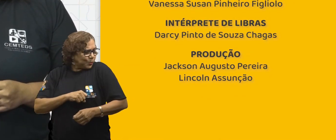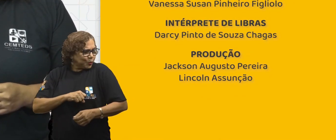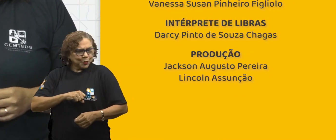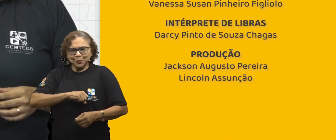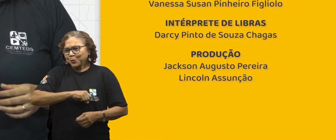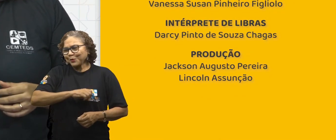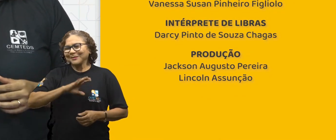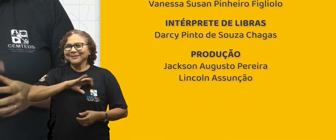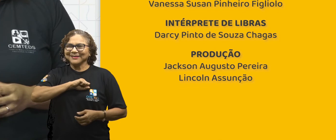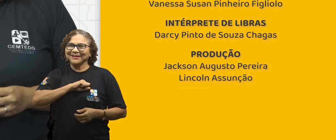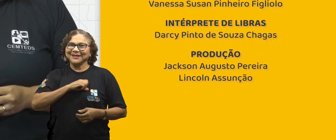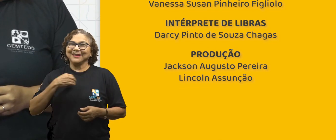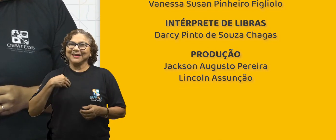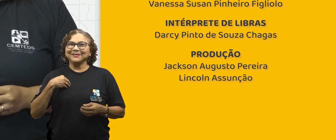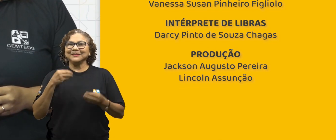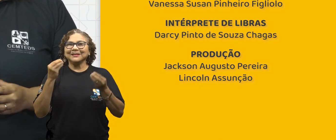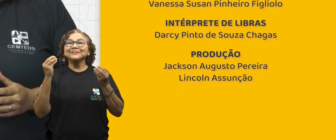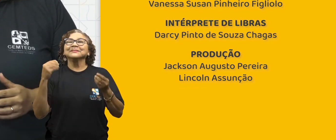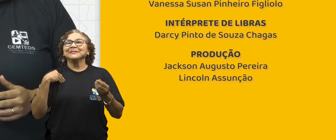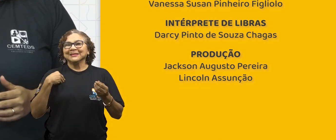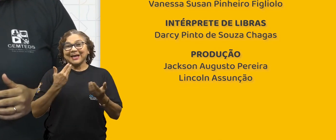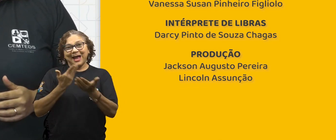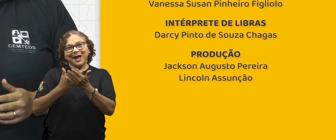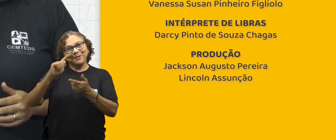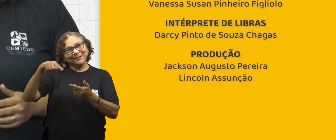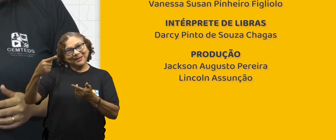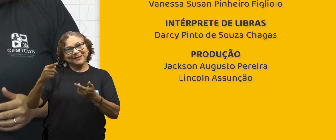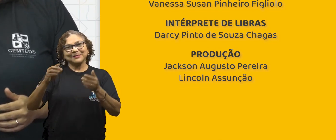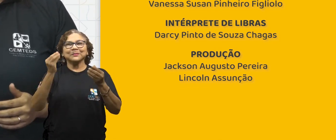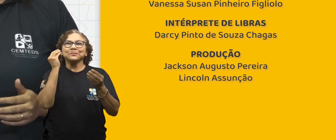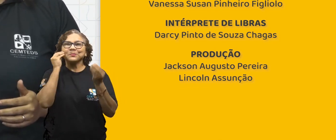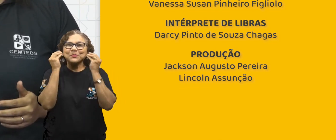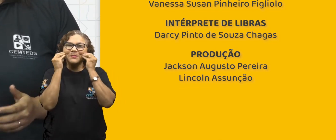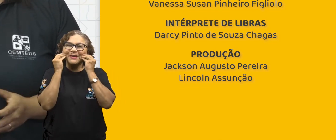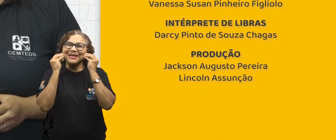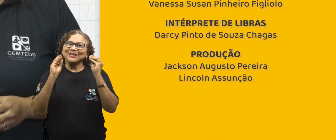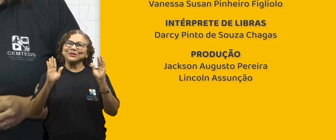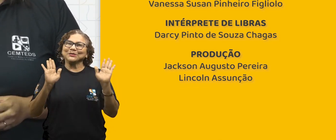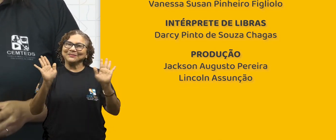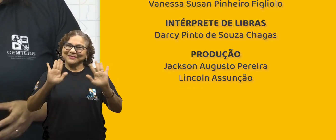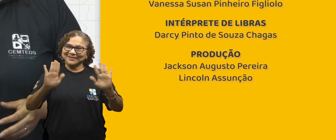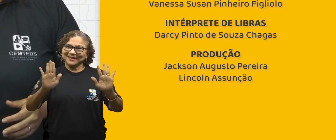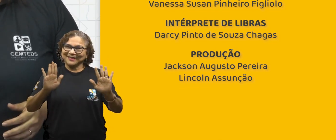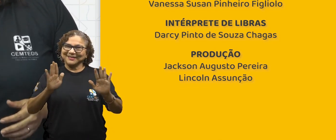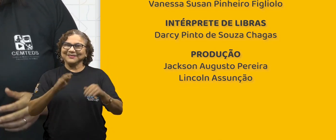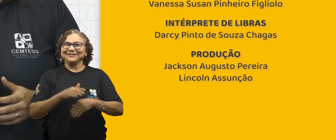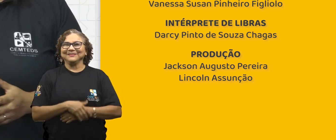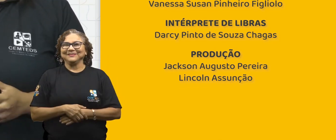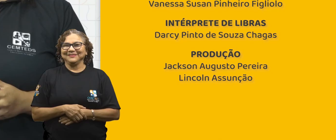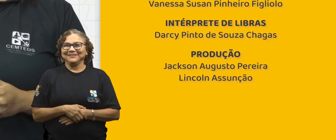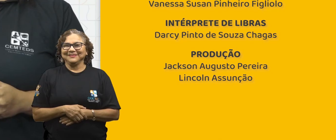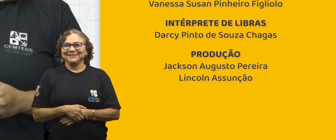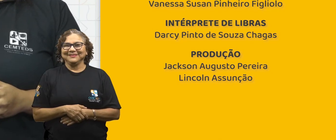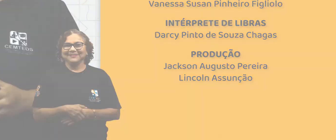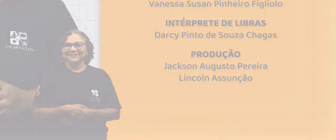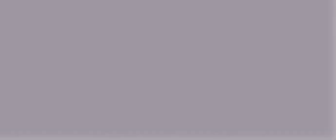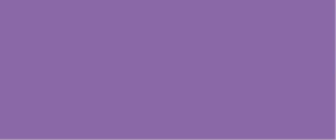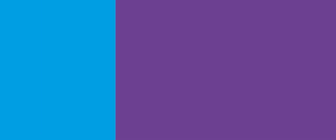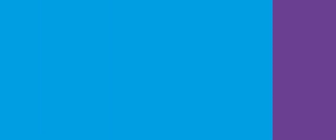por aqui. Eu te aguardo na próxima aula, combinado? Um grande beijo. Tchau!